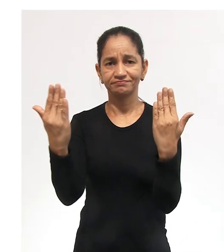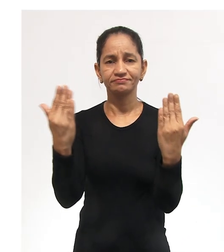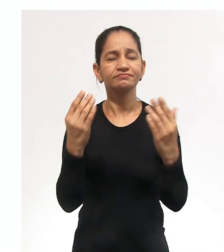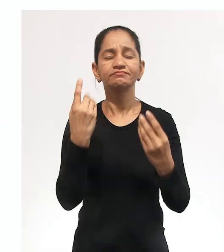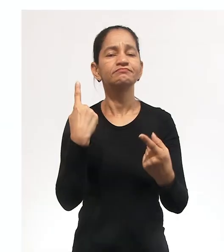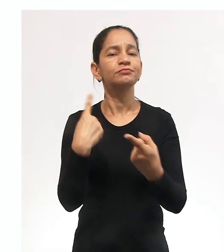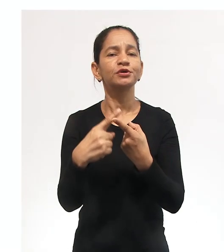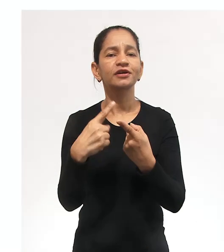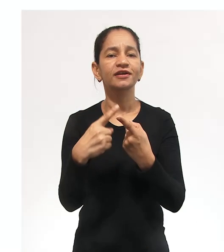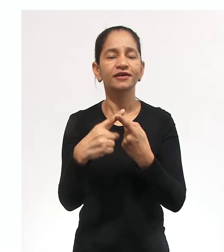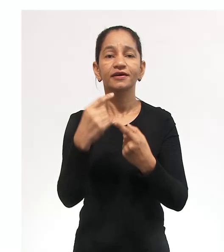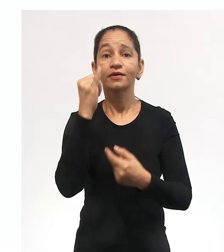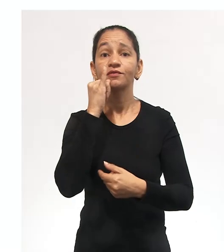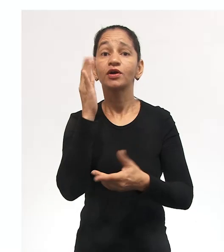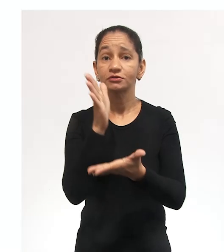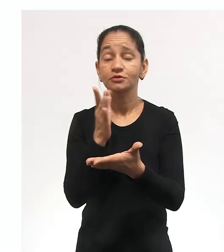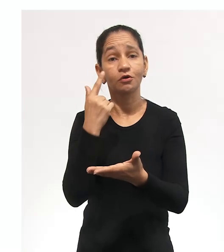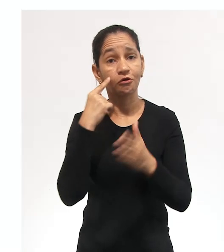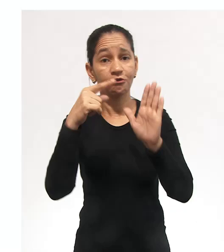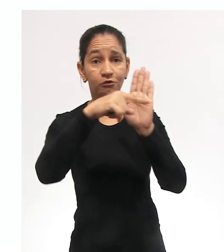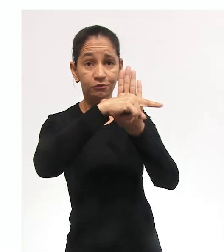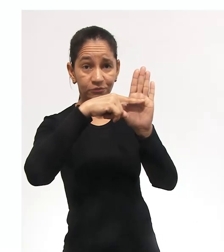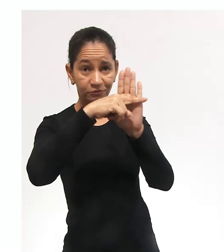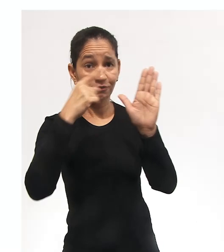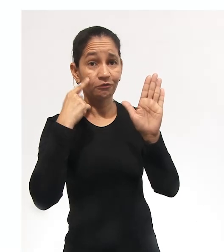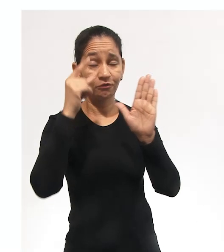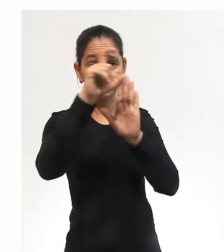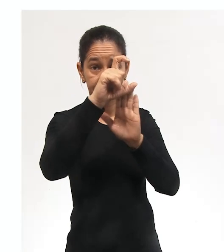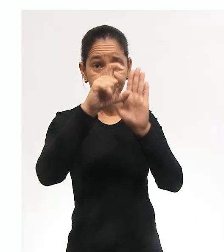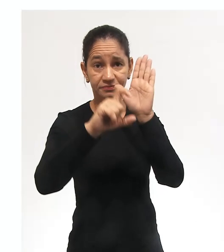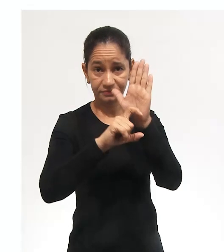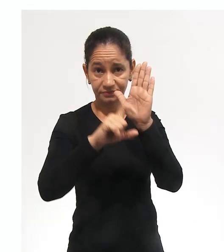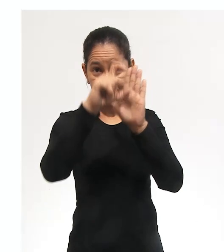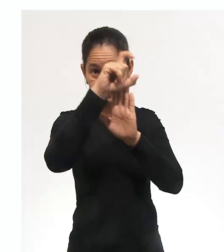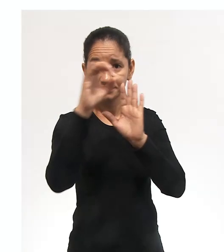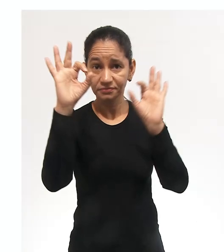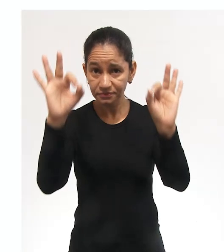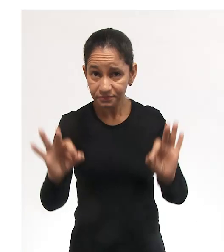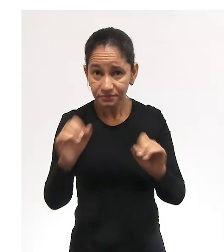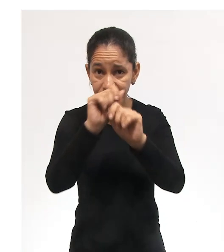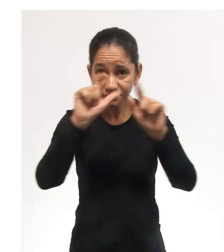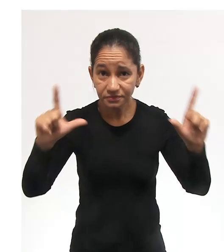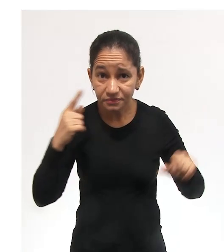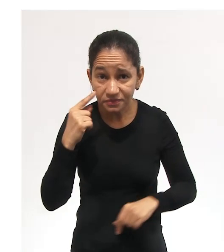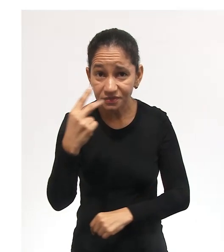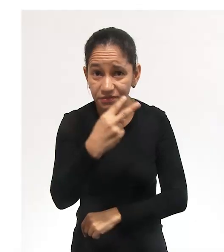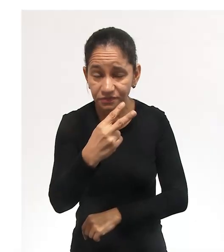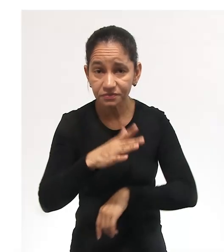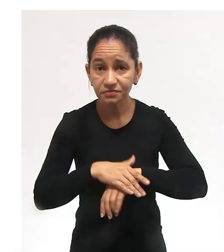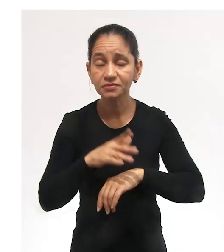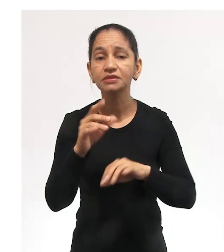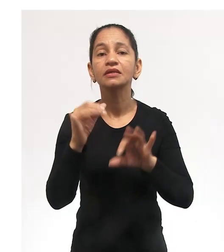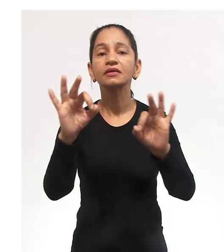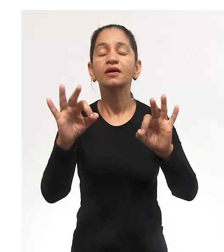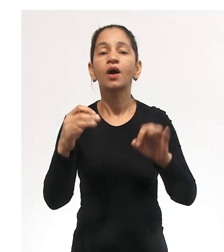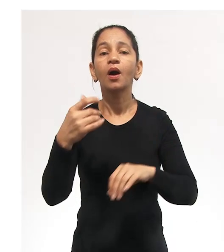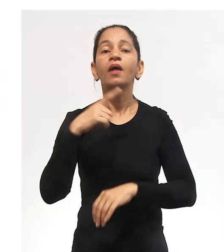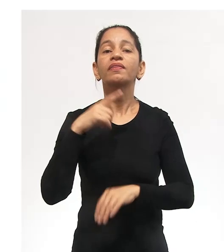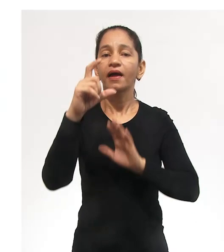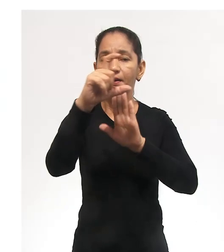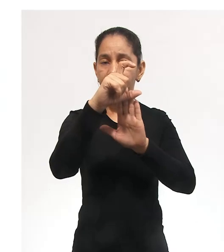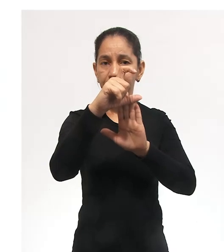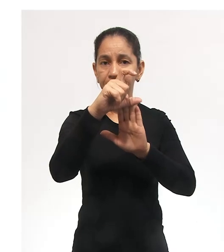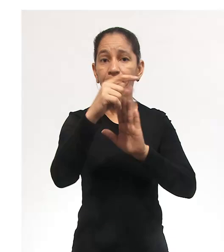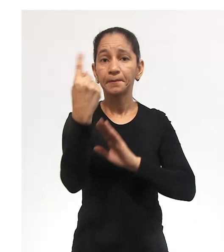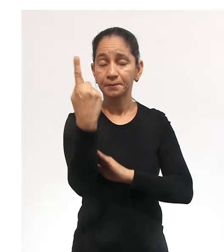vamos começar aqui, ó, tá a divisão aqui, ó, controle interno, né, e o controle externo. Ó, aqui nós temos